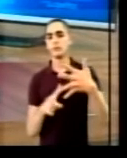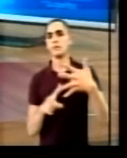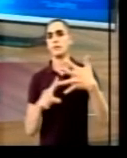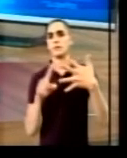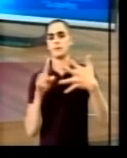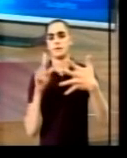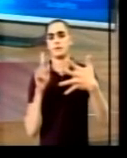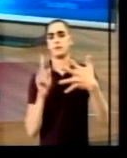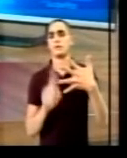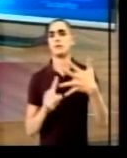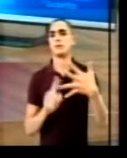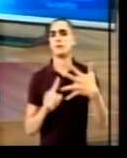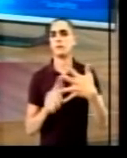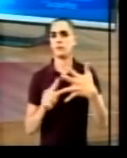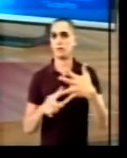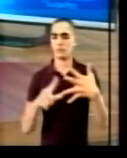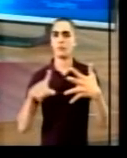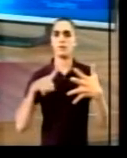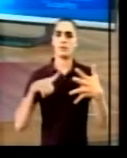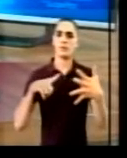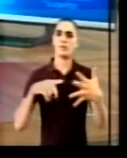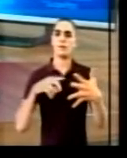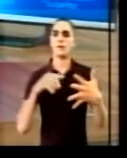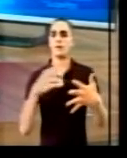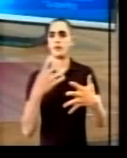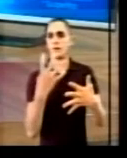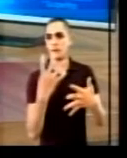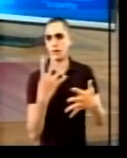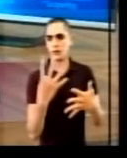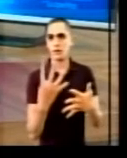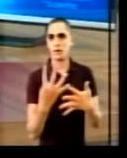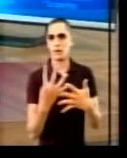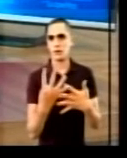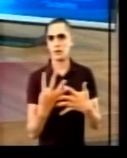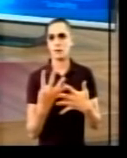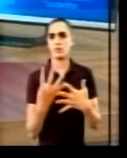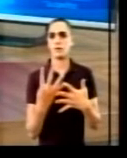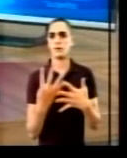teríamos 446 mortes até o momento.